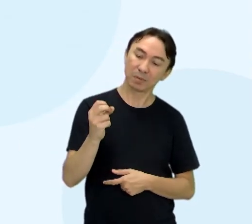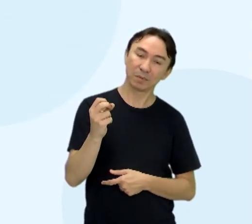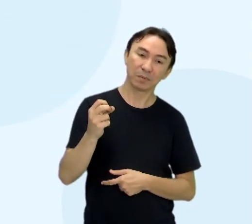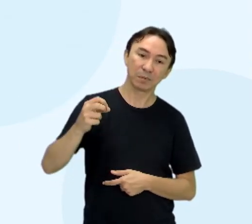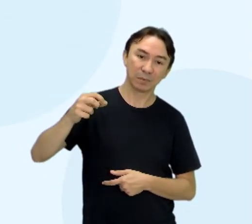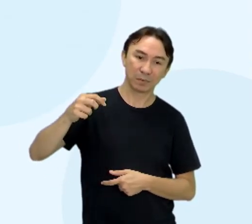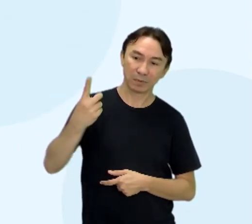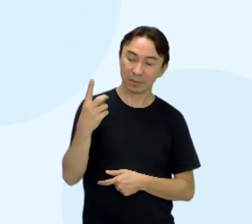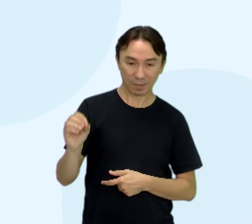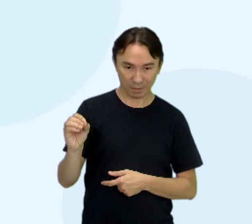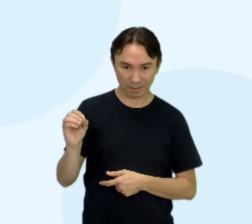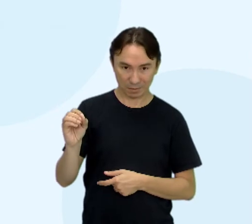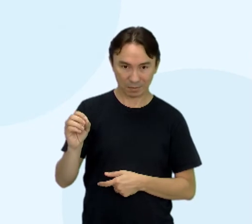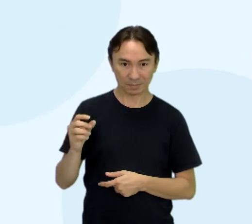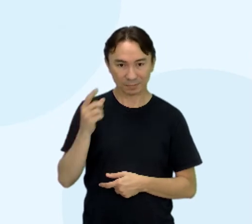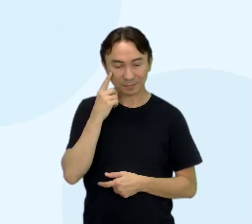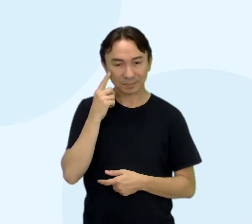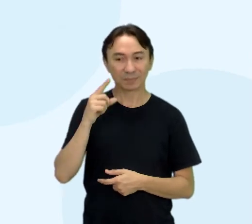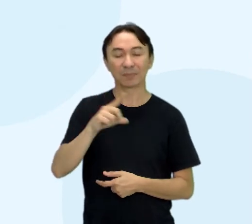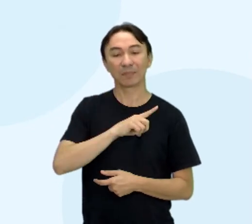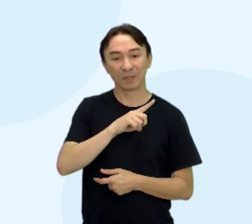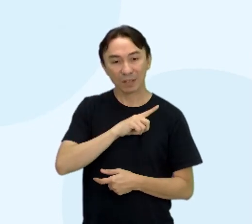começa. Temos aí, portanto,